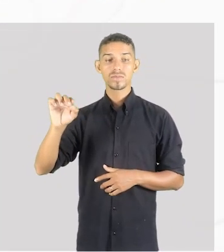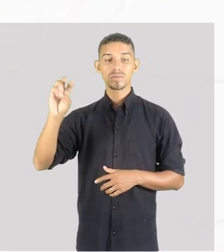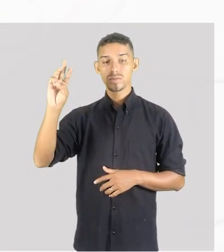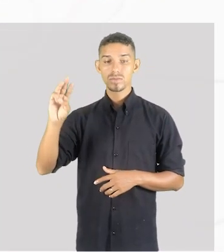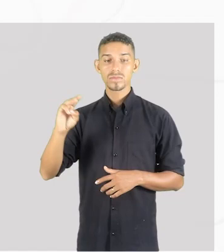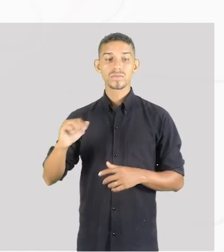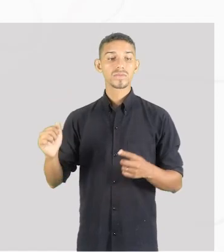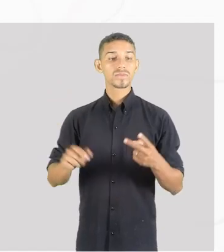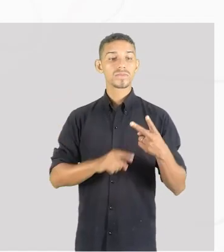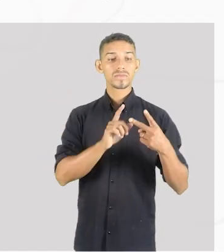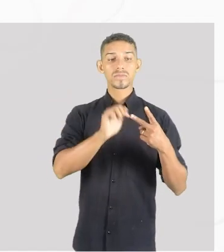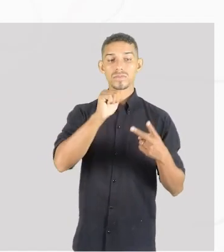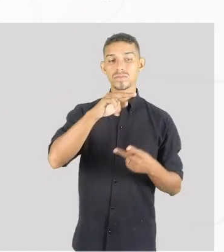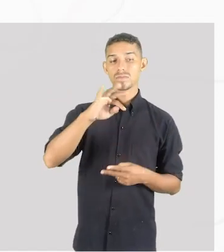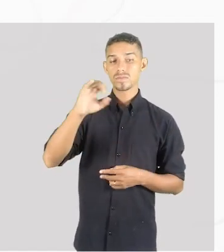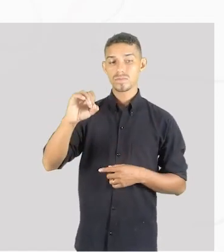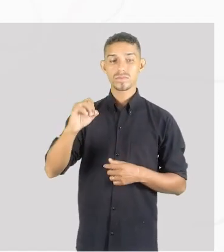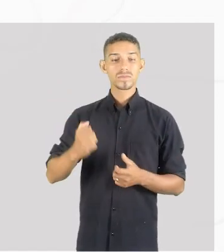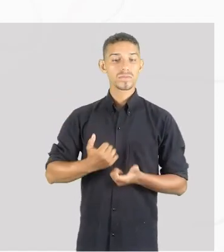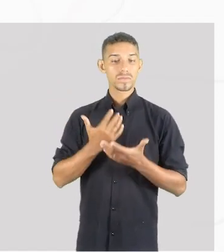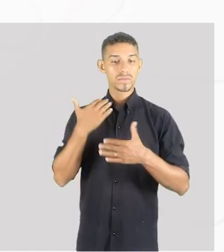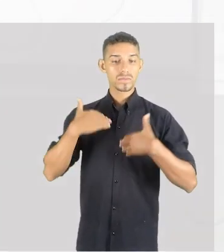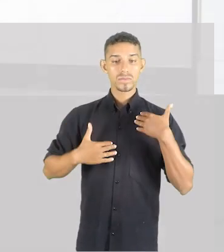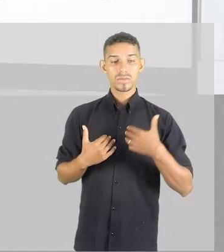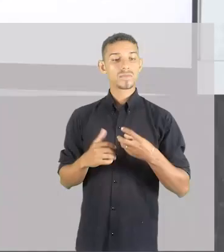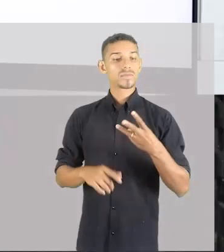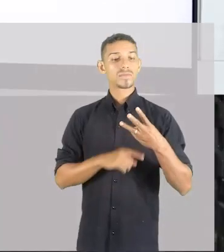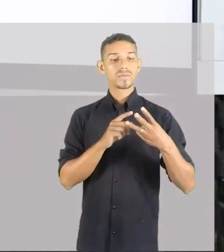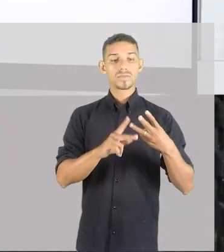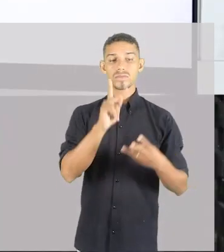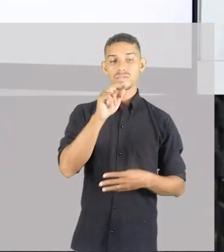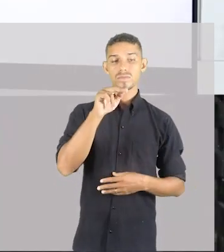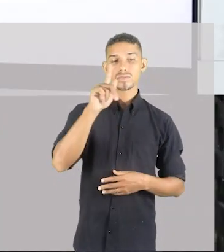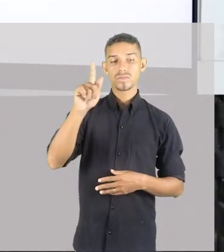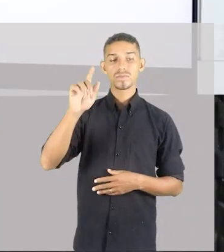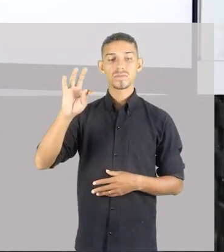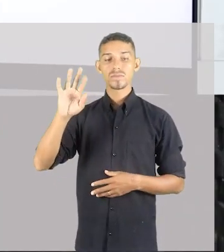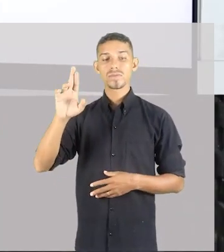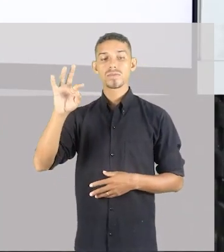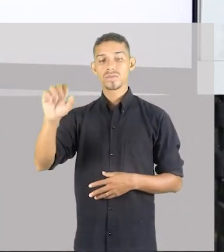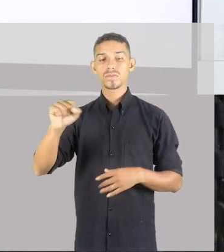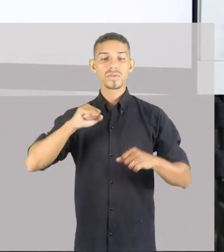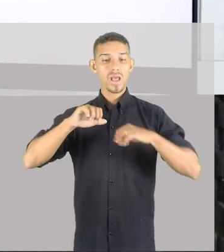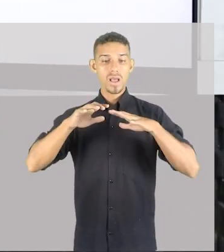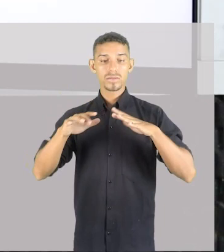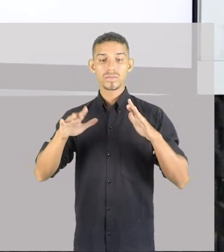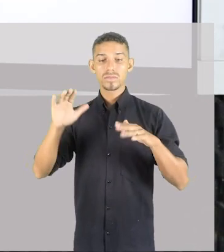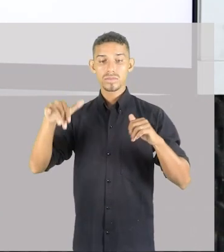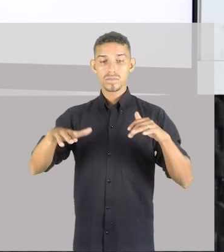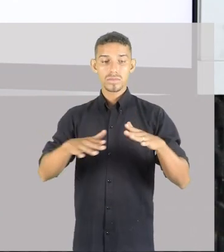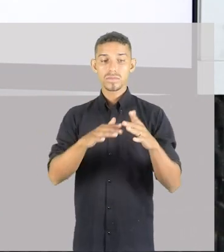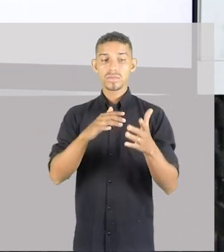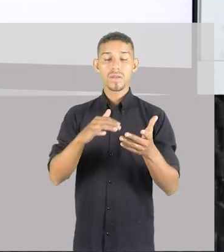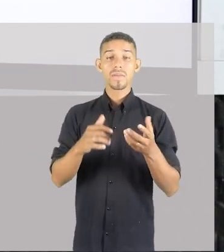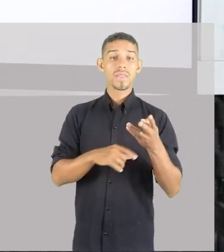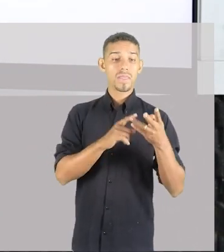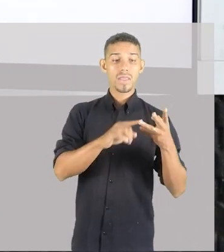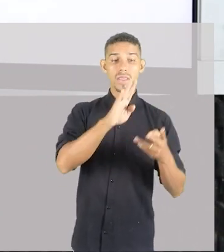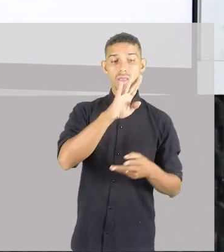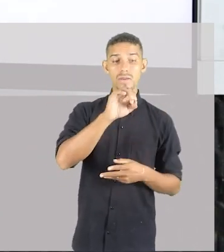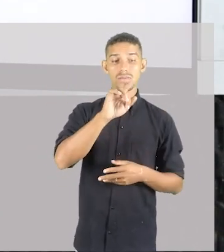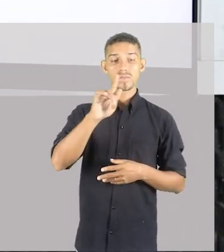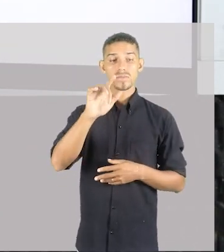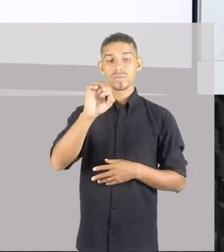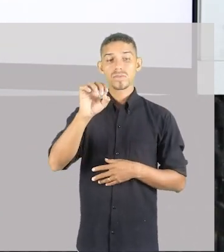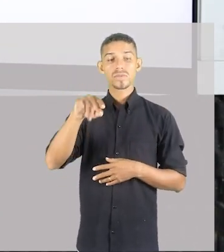Animation movimentos mais arrojados do corpo o King T movimentação dos braços e mãos preciosos precisos perdão o bug